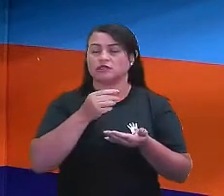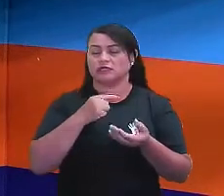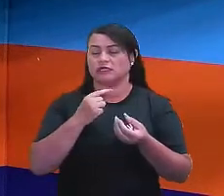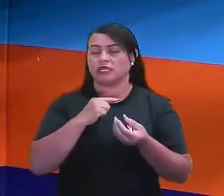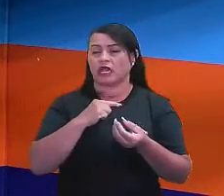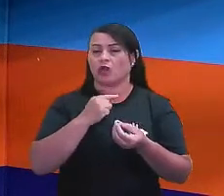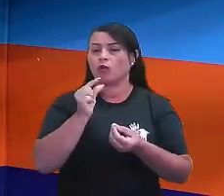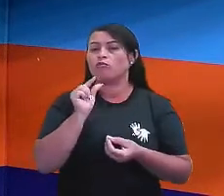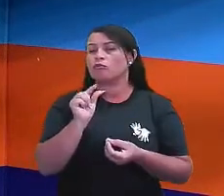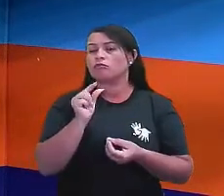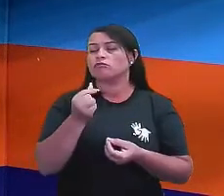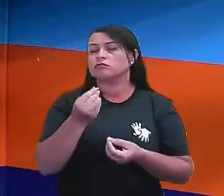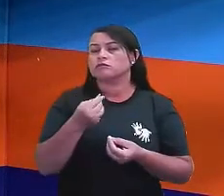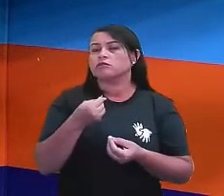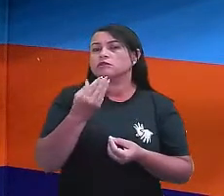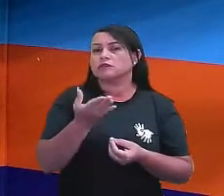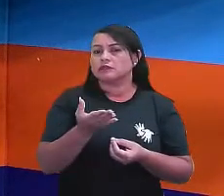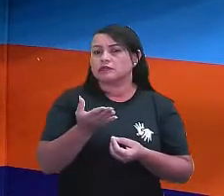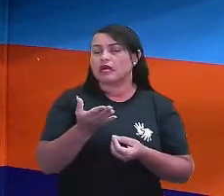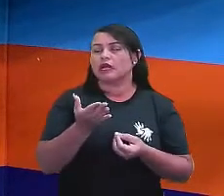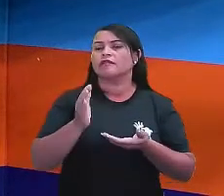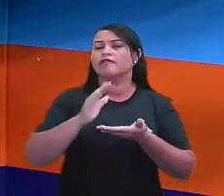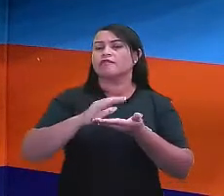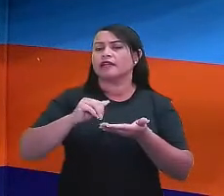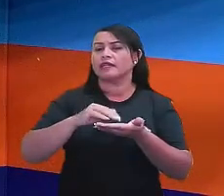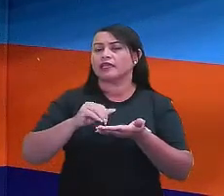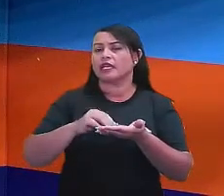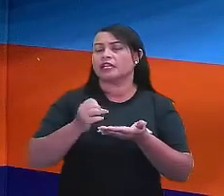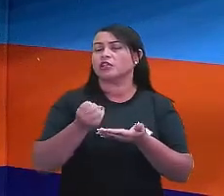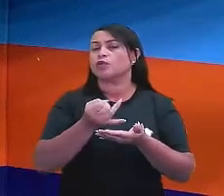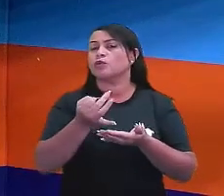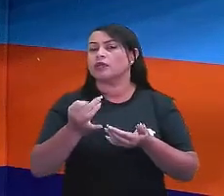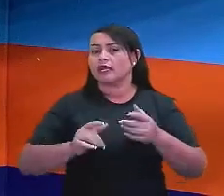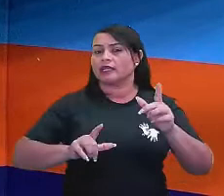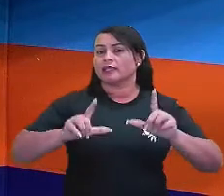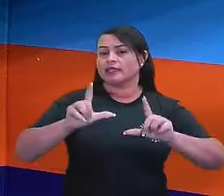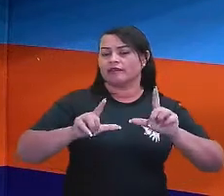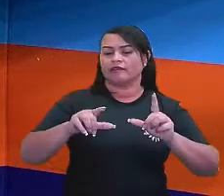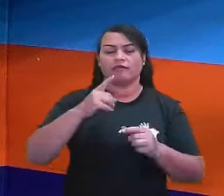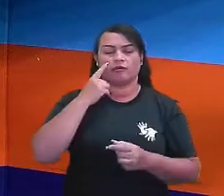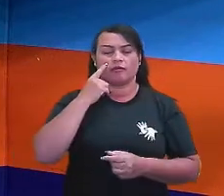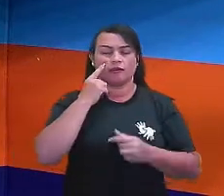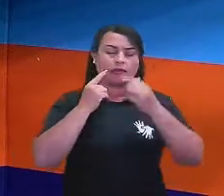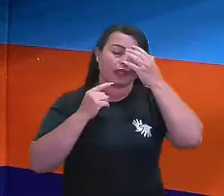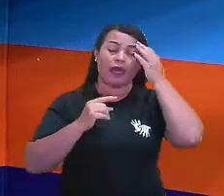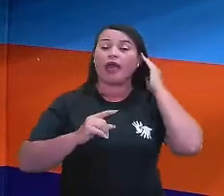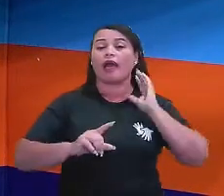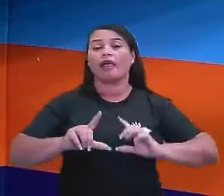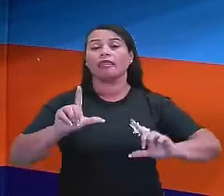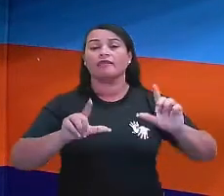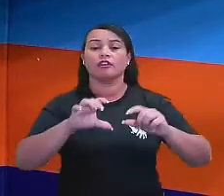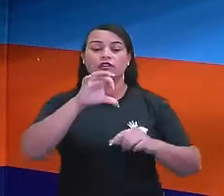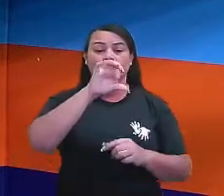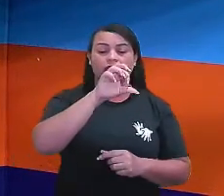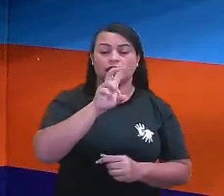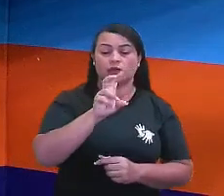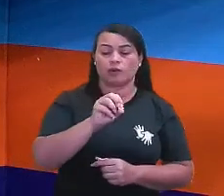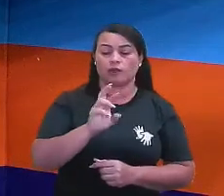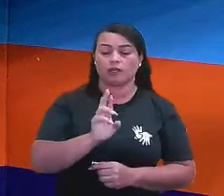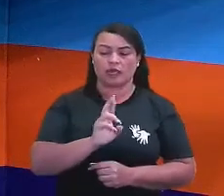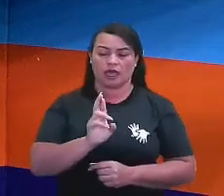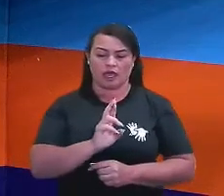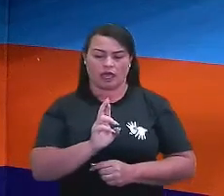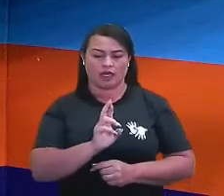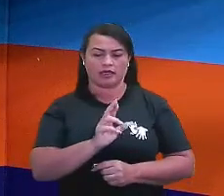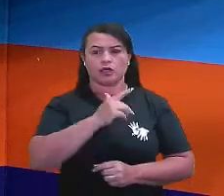TV. Tá certo? Então, o que foi que ele fez? A TV era R$ 950, né? E aí